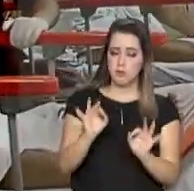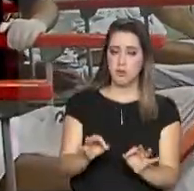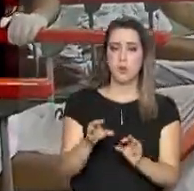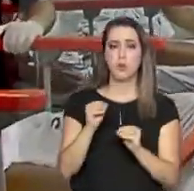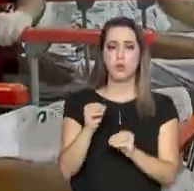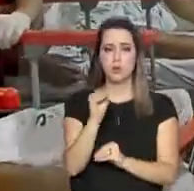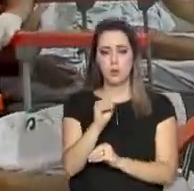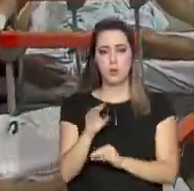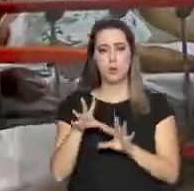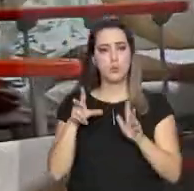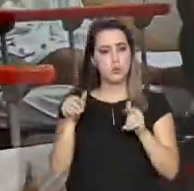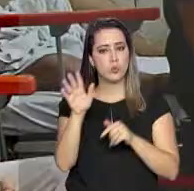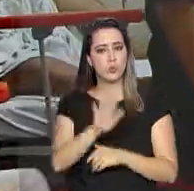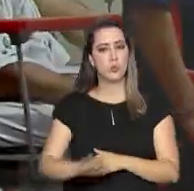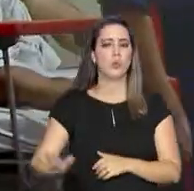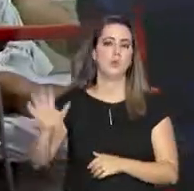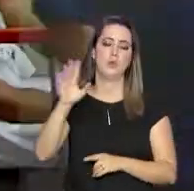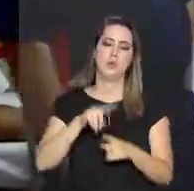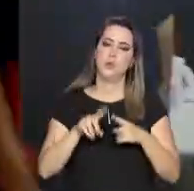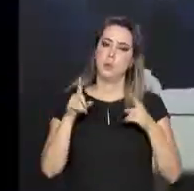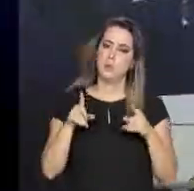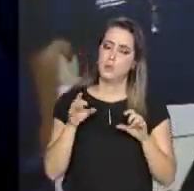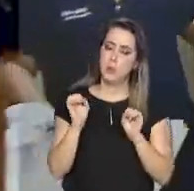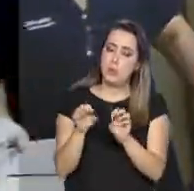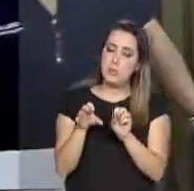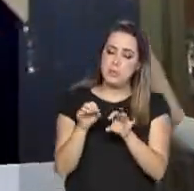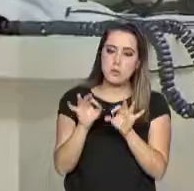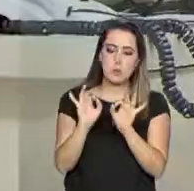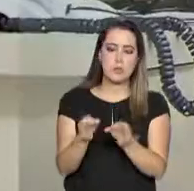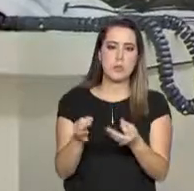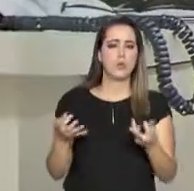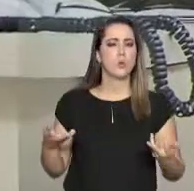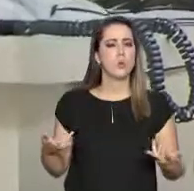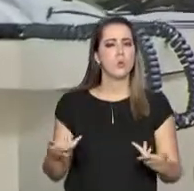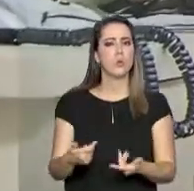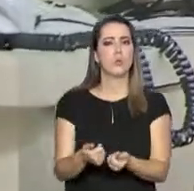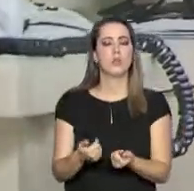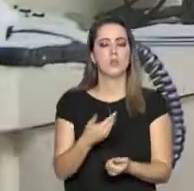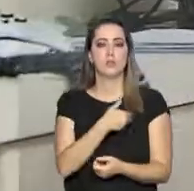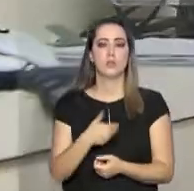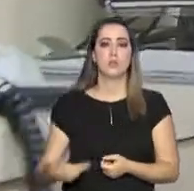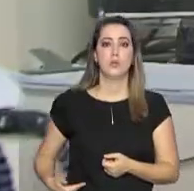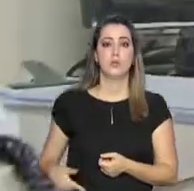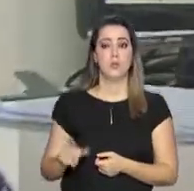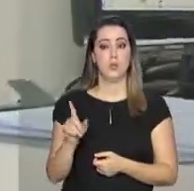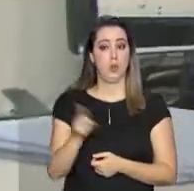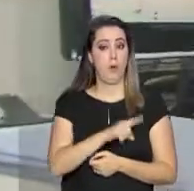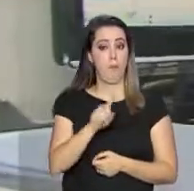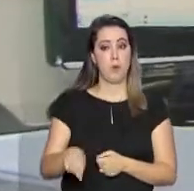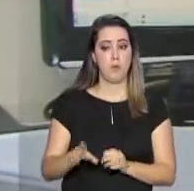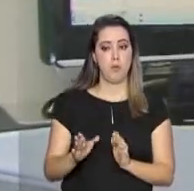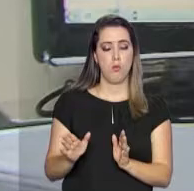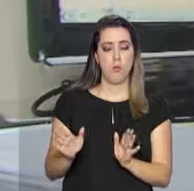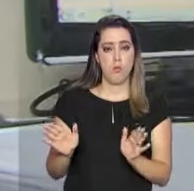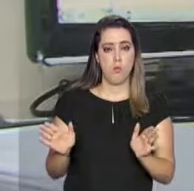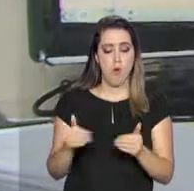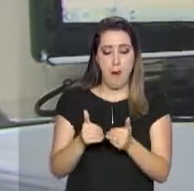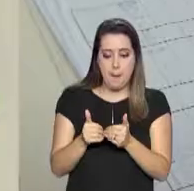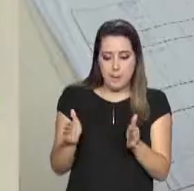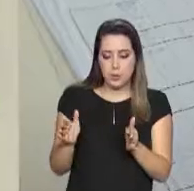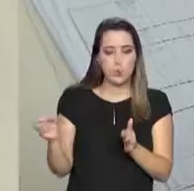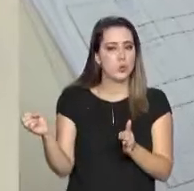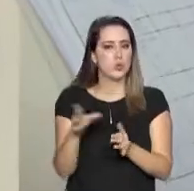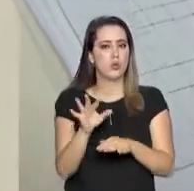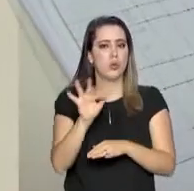mas para manter a qualidade na formação dos médicos o governo decidiu proibir a abertura de novas faculdades médicas